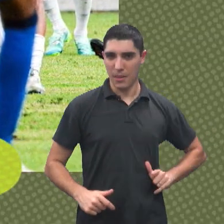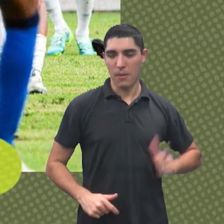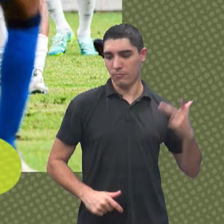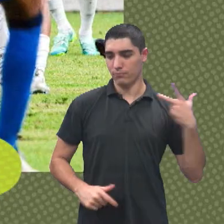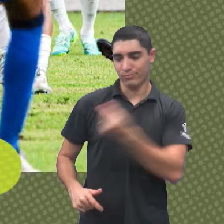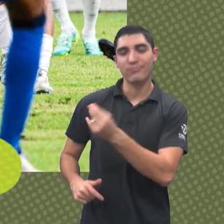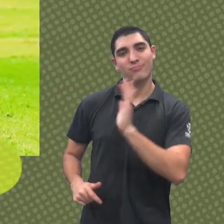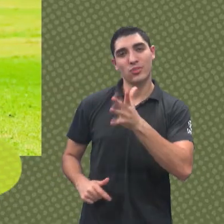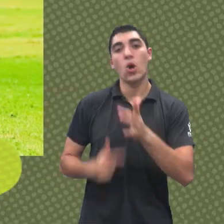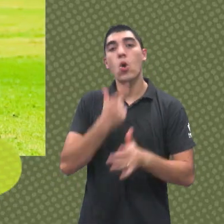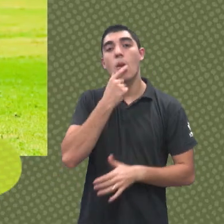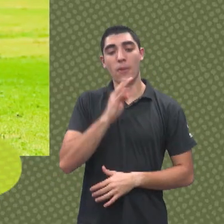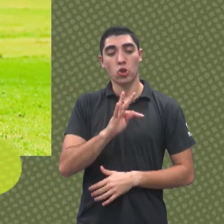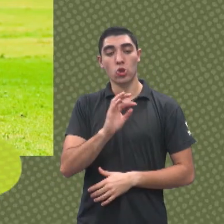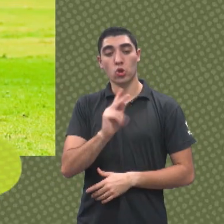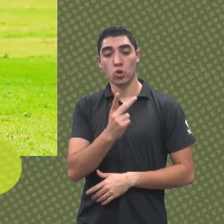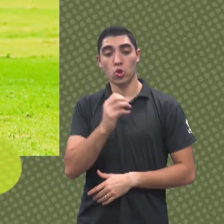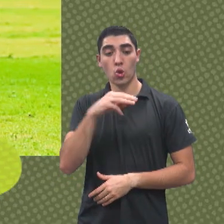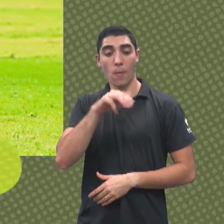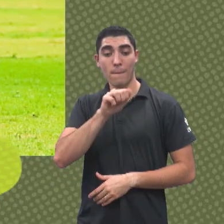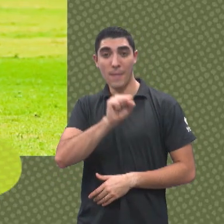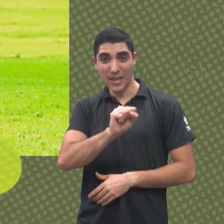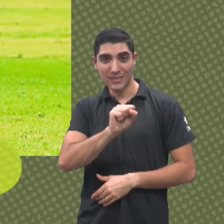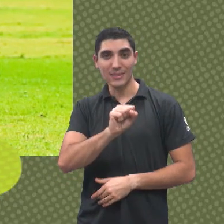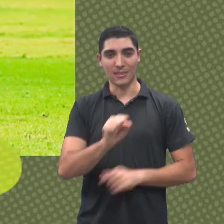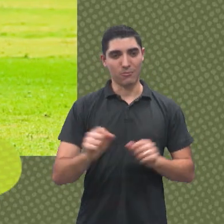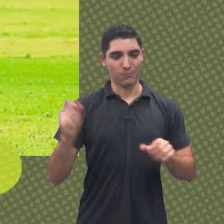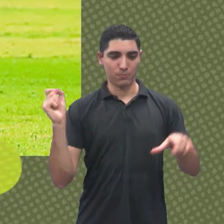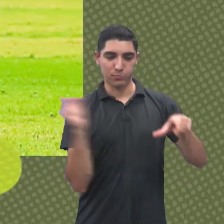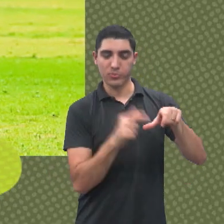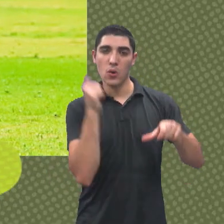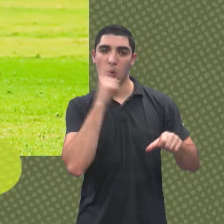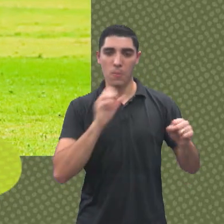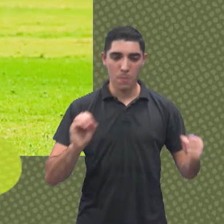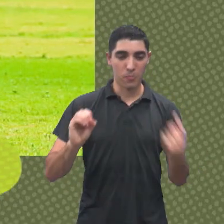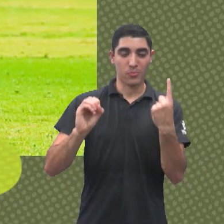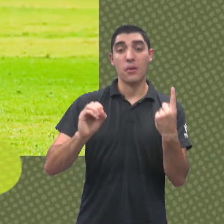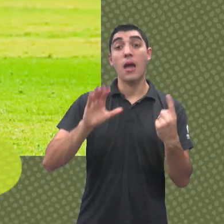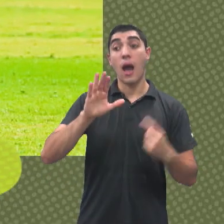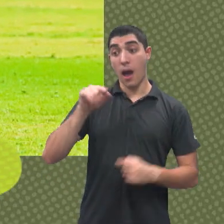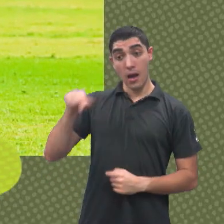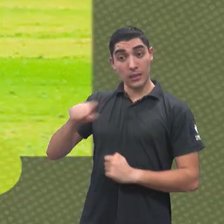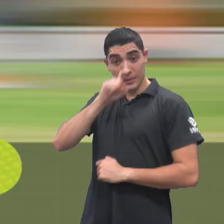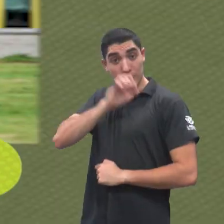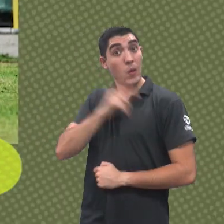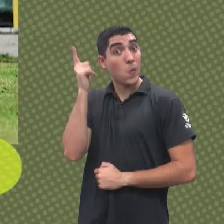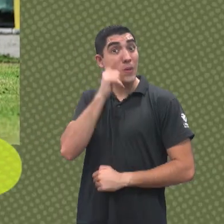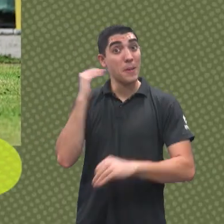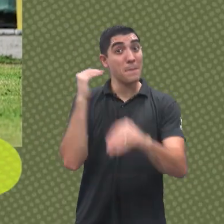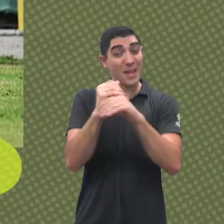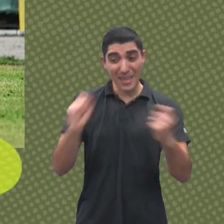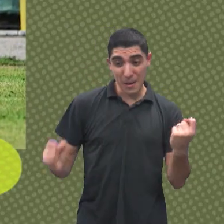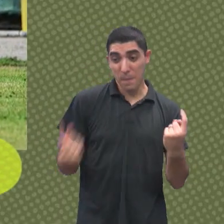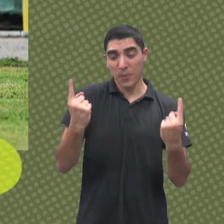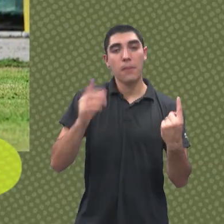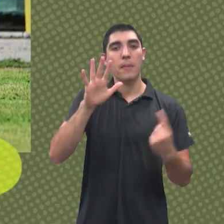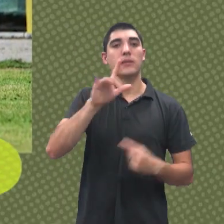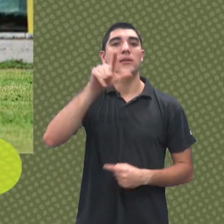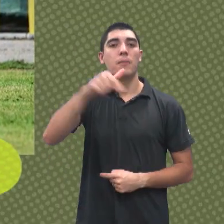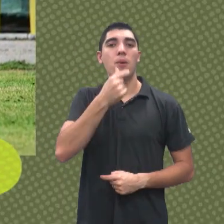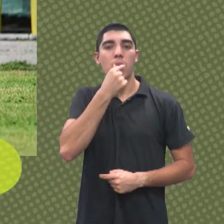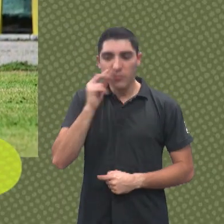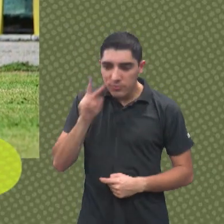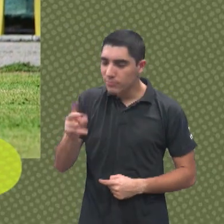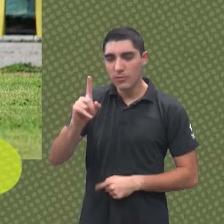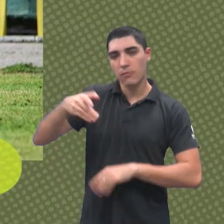José pressionou e chegou até empatar a partida com o Eric Ferreira, mas a arbitragem marcou impedimento e de quebra ainda ficou com um homem a menos em